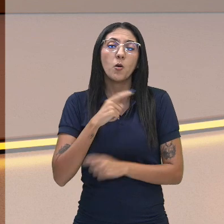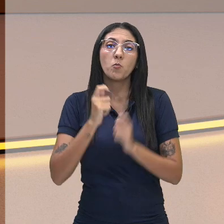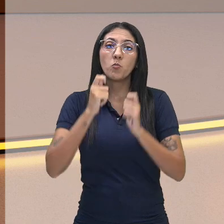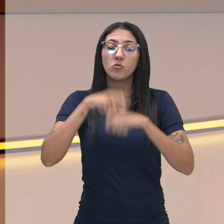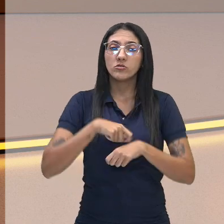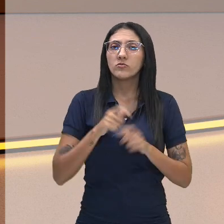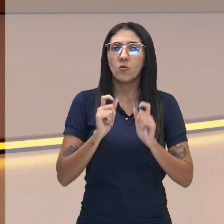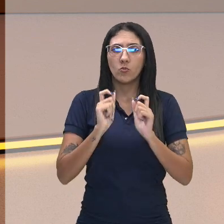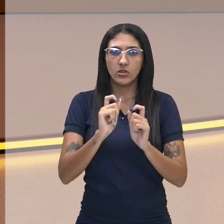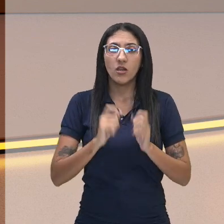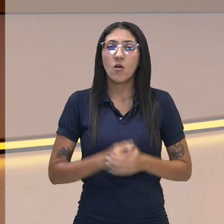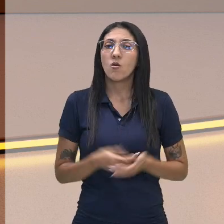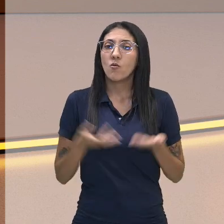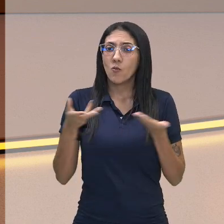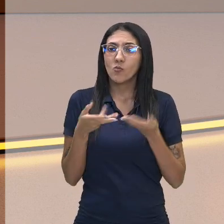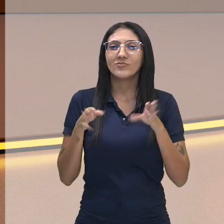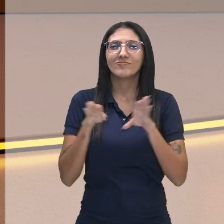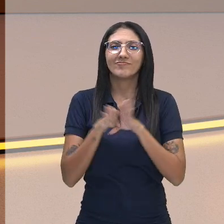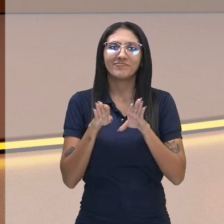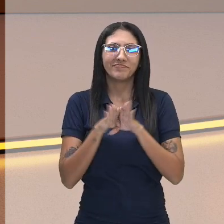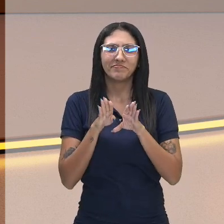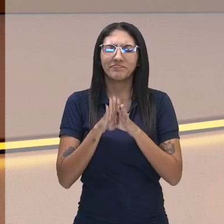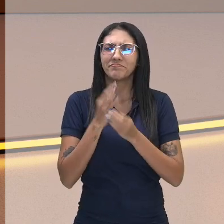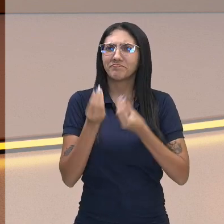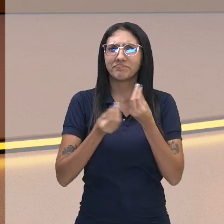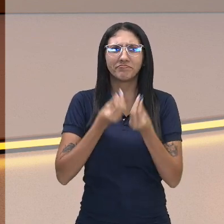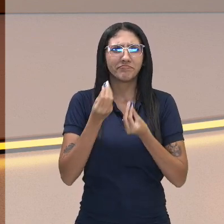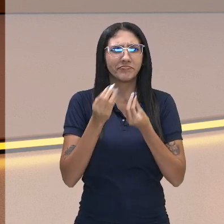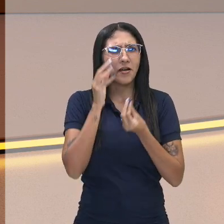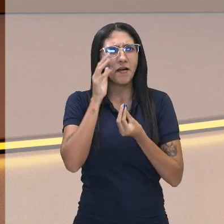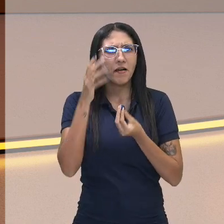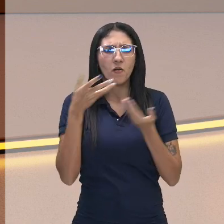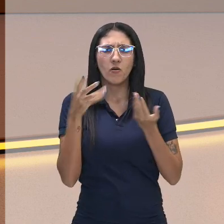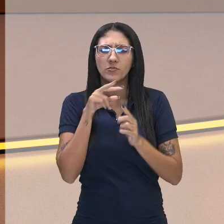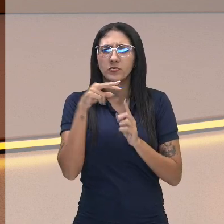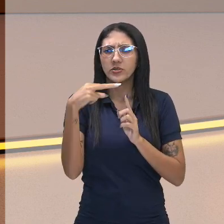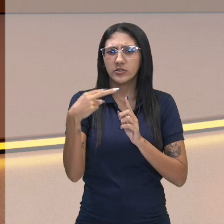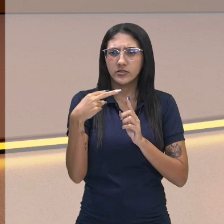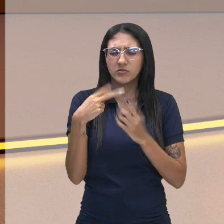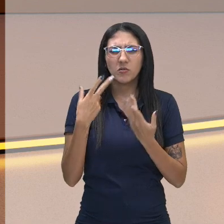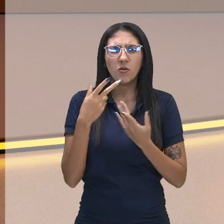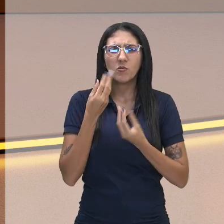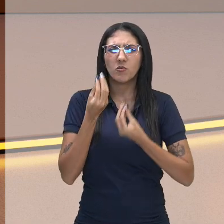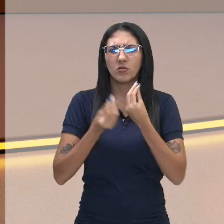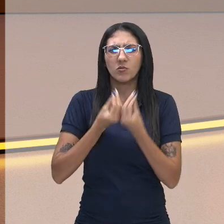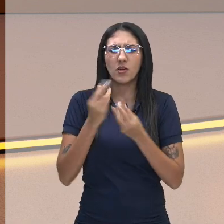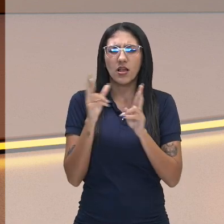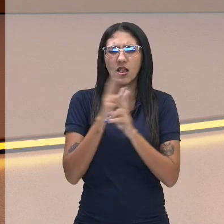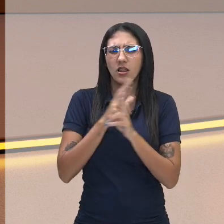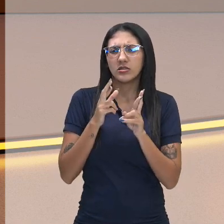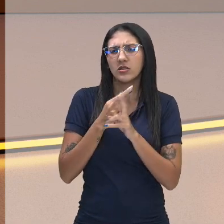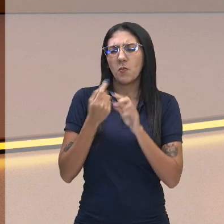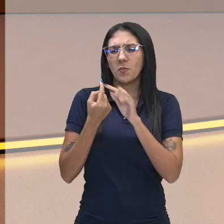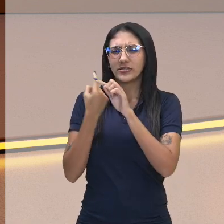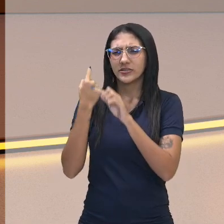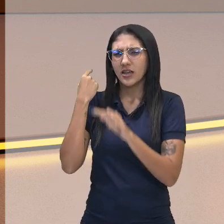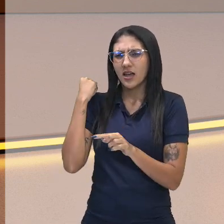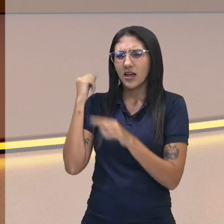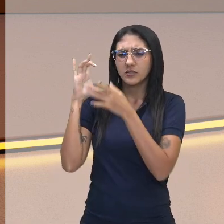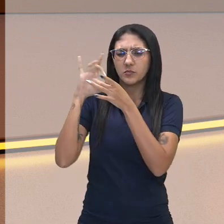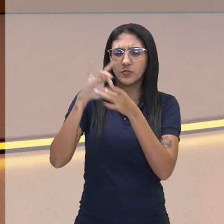busca também da compreensão do presente. Essa relação entre passado e